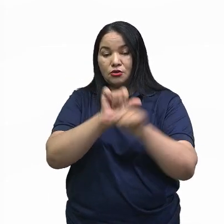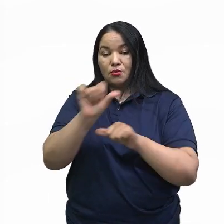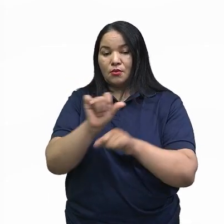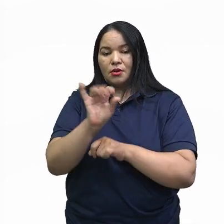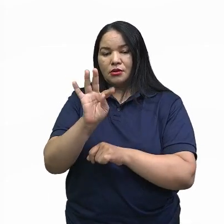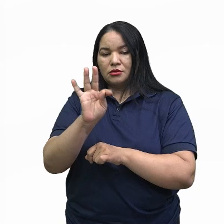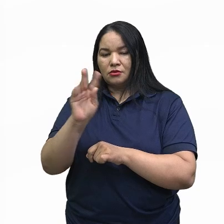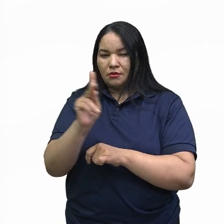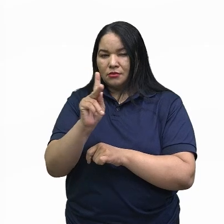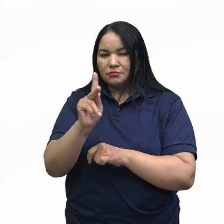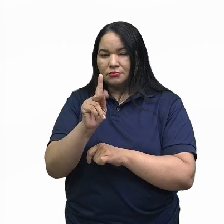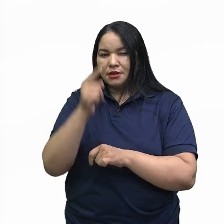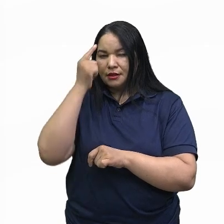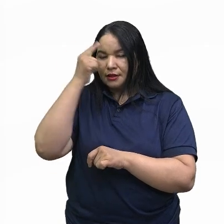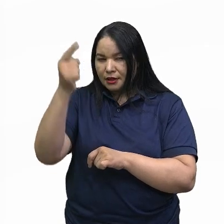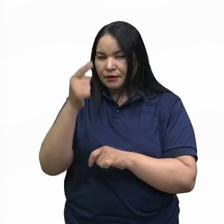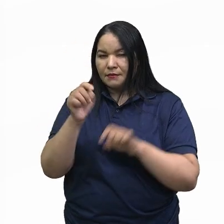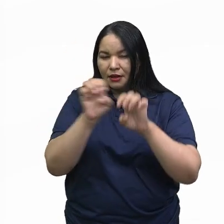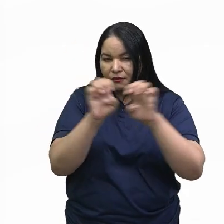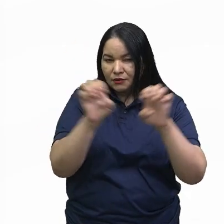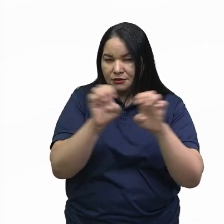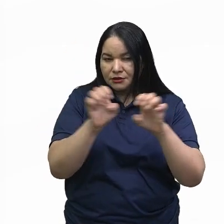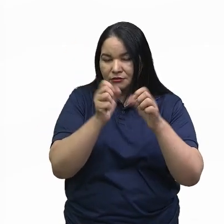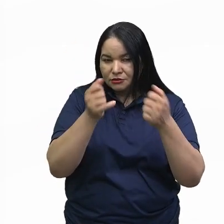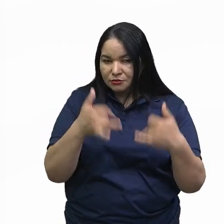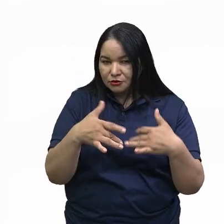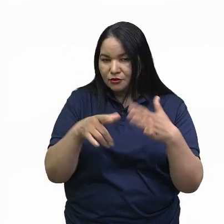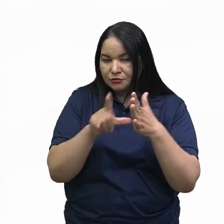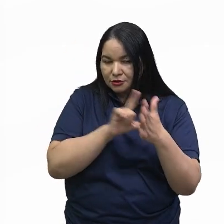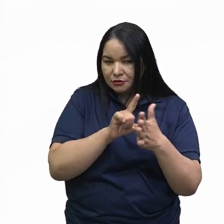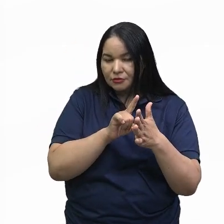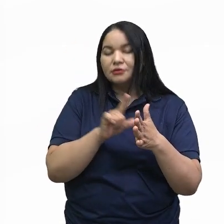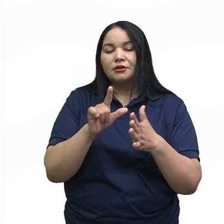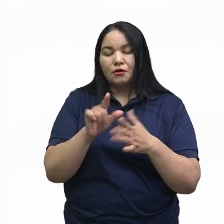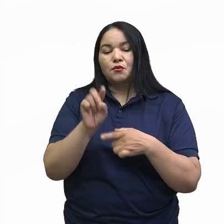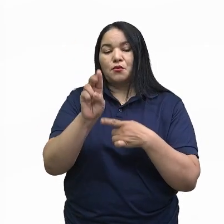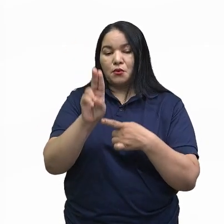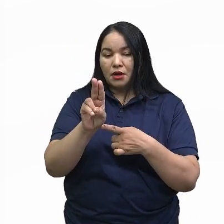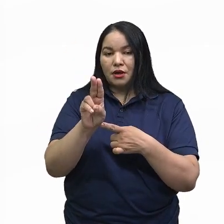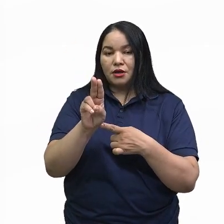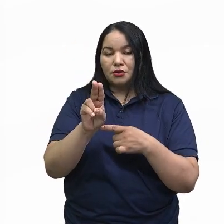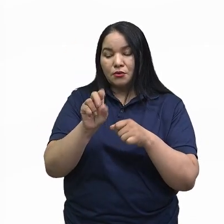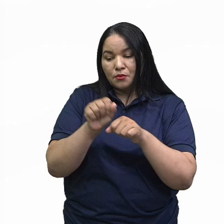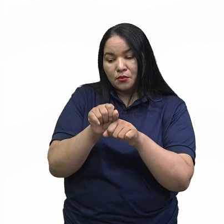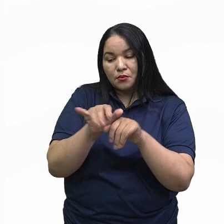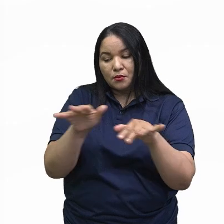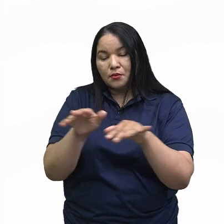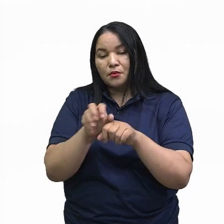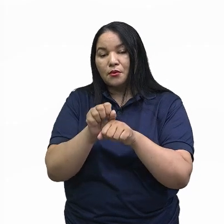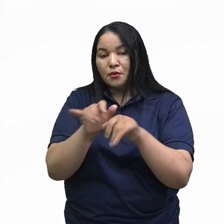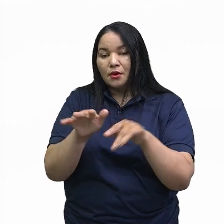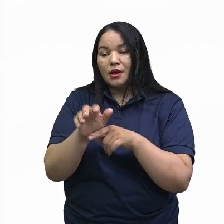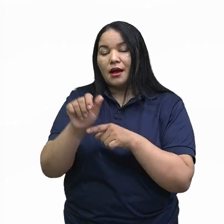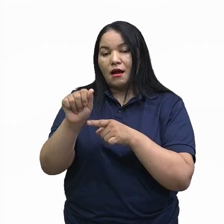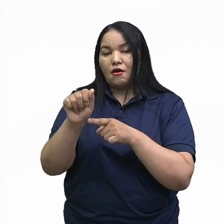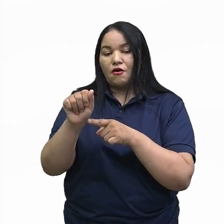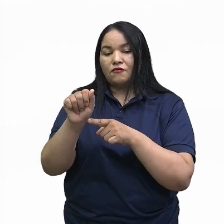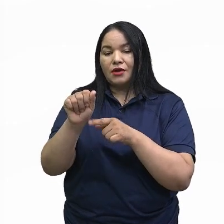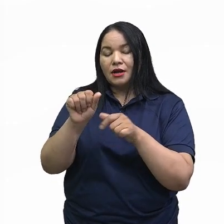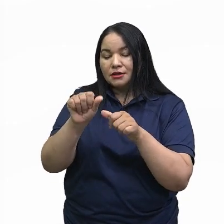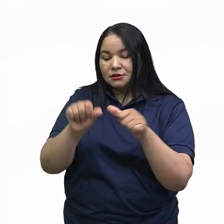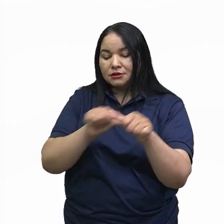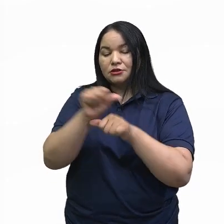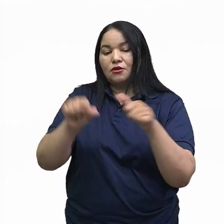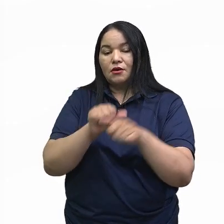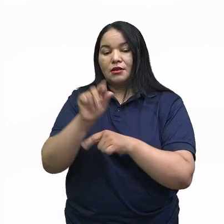né? Lembram da equação que eu mostrei agora há pouco, né? O urânio emite uma partícula alfa e decai para o tório,